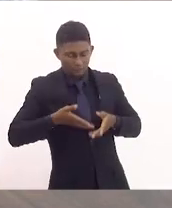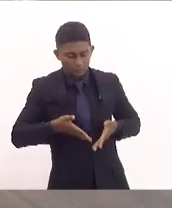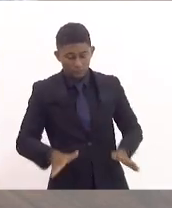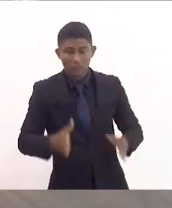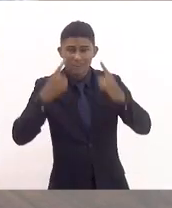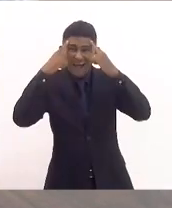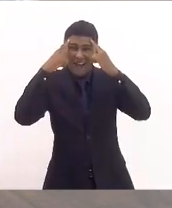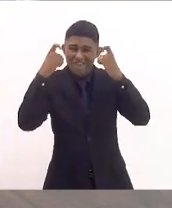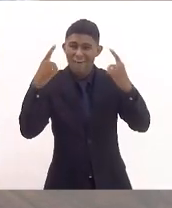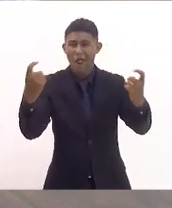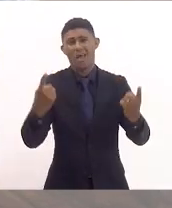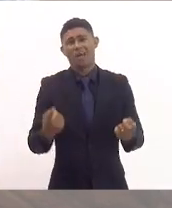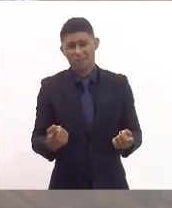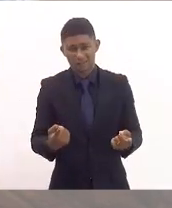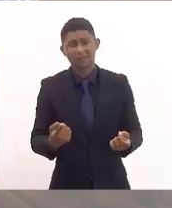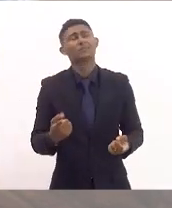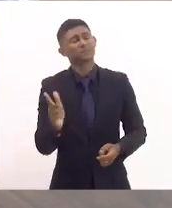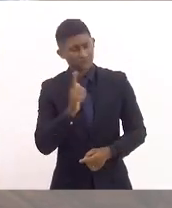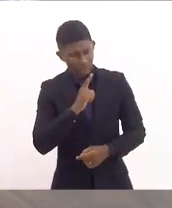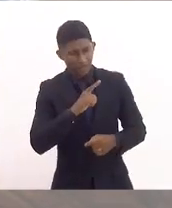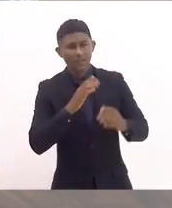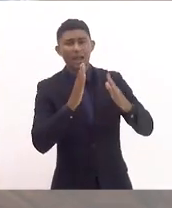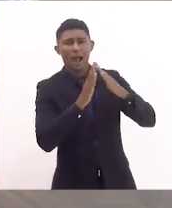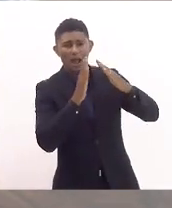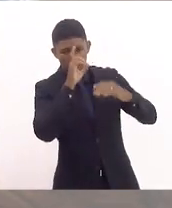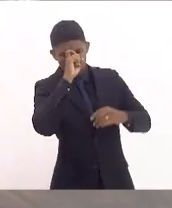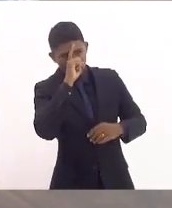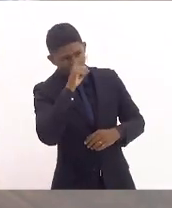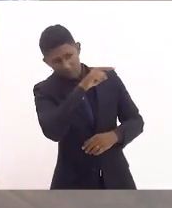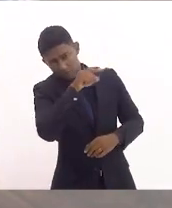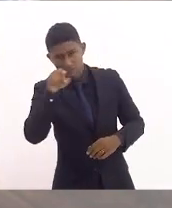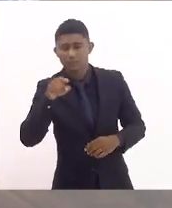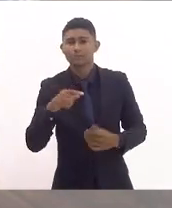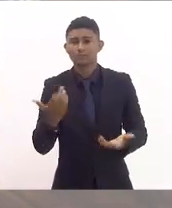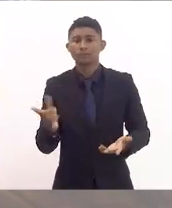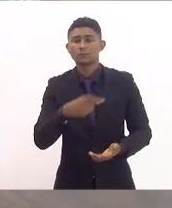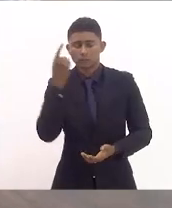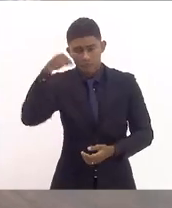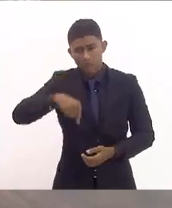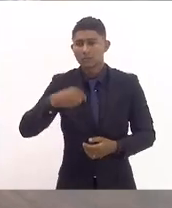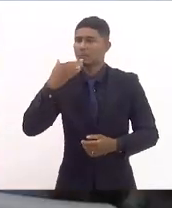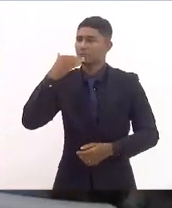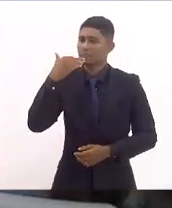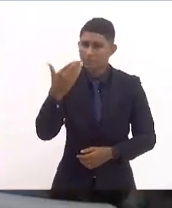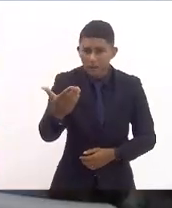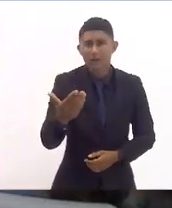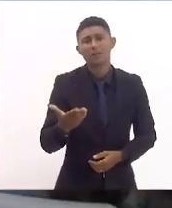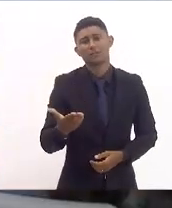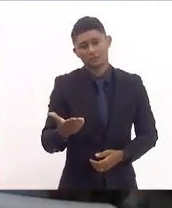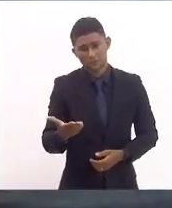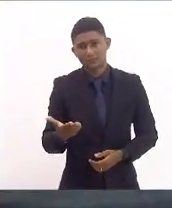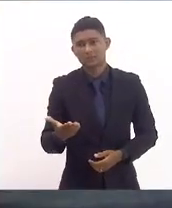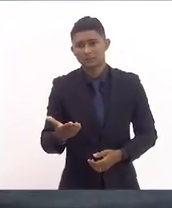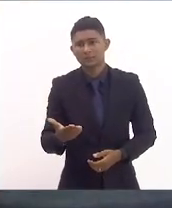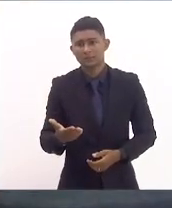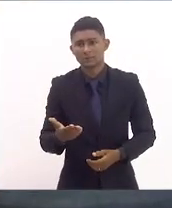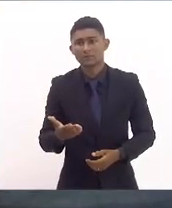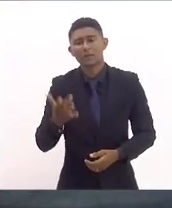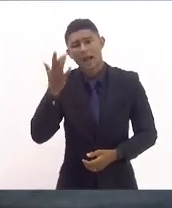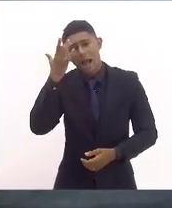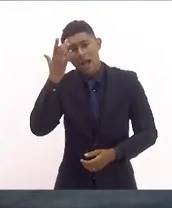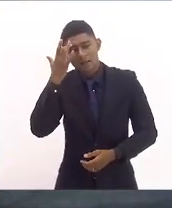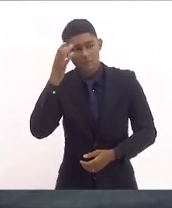NG crioula e nós trazemos aqui uma reivindicação presidente que já deve ter passado né no